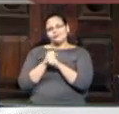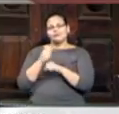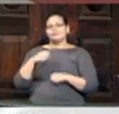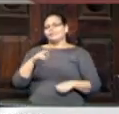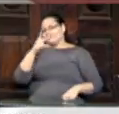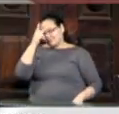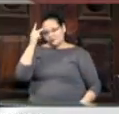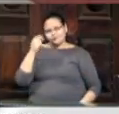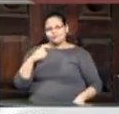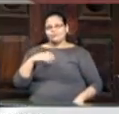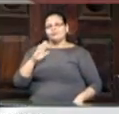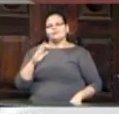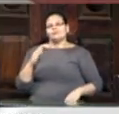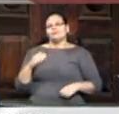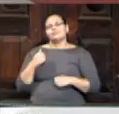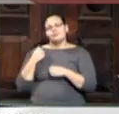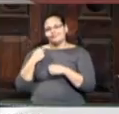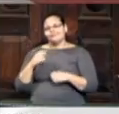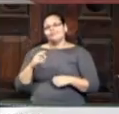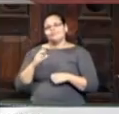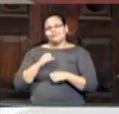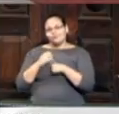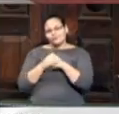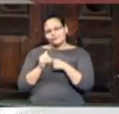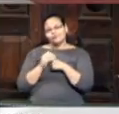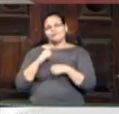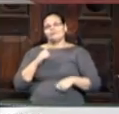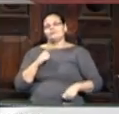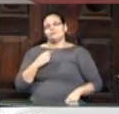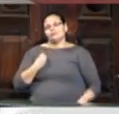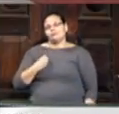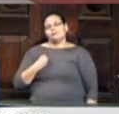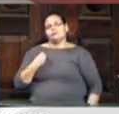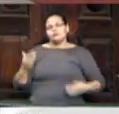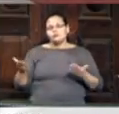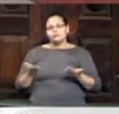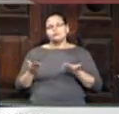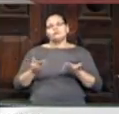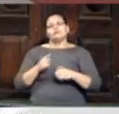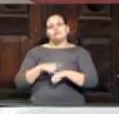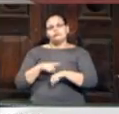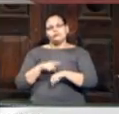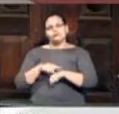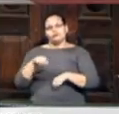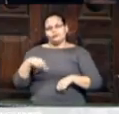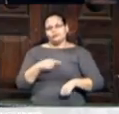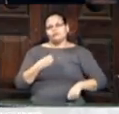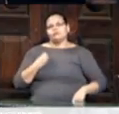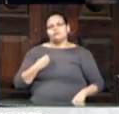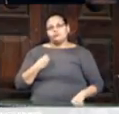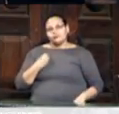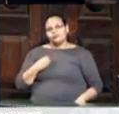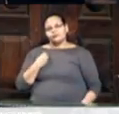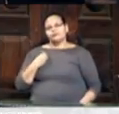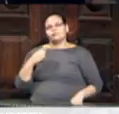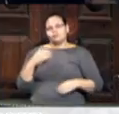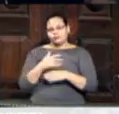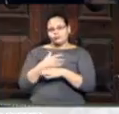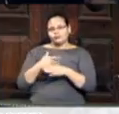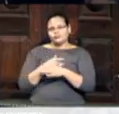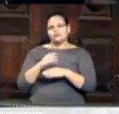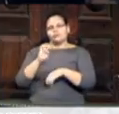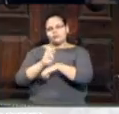mais queridas que eu tenho na vida. Ele sabe disso. E hoje, nos momentos que nós vivemos na cidade,